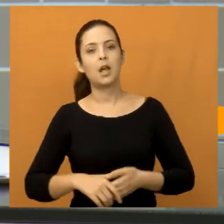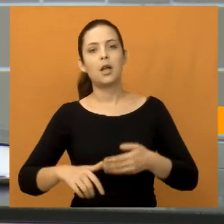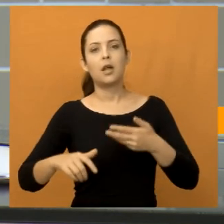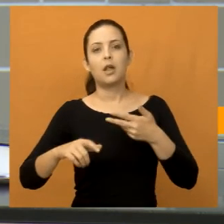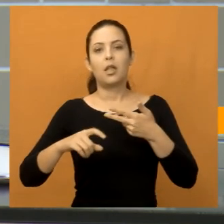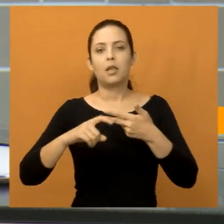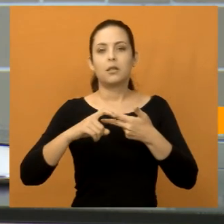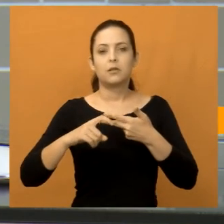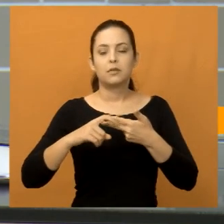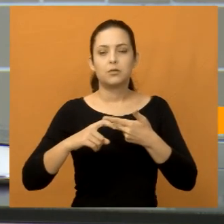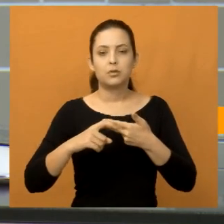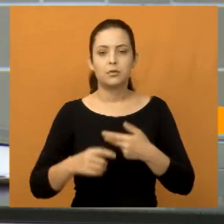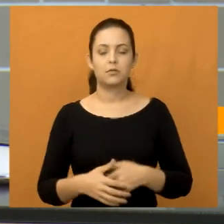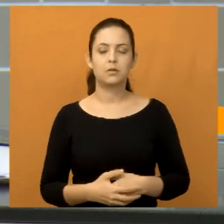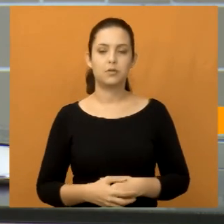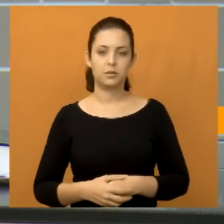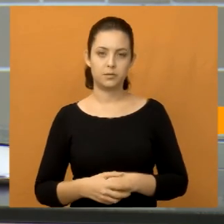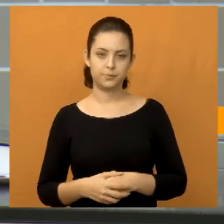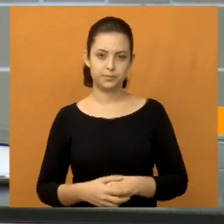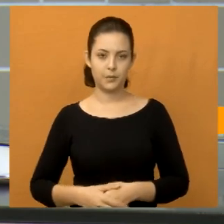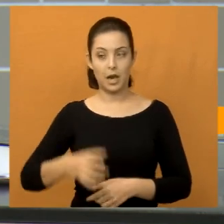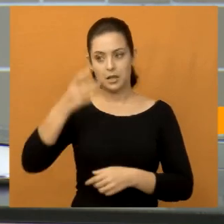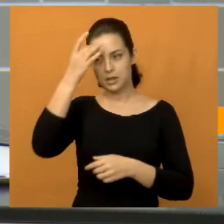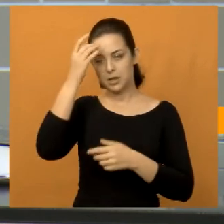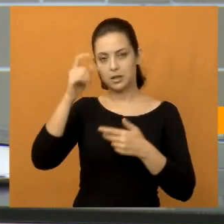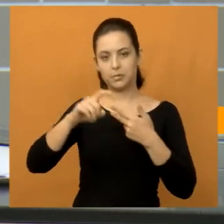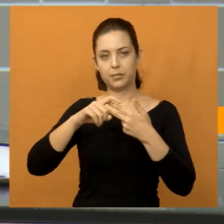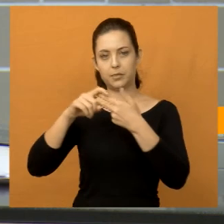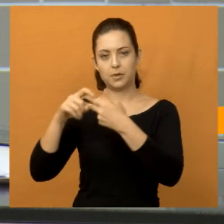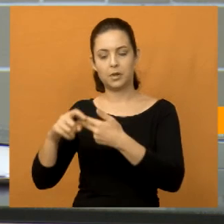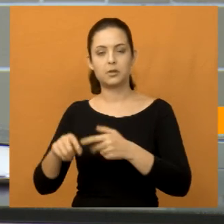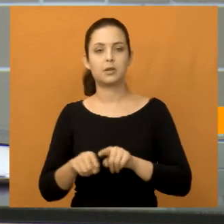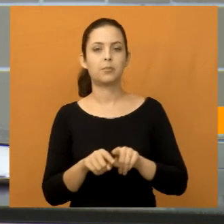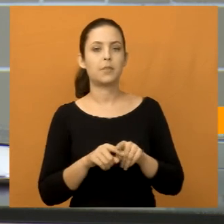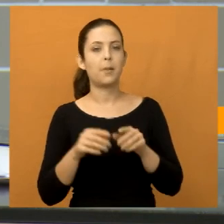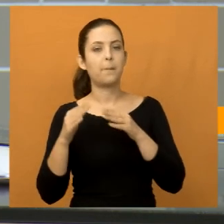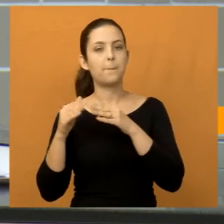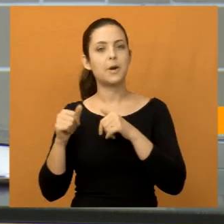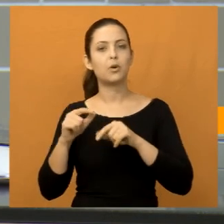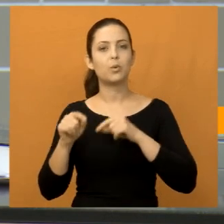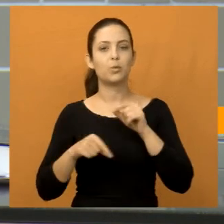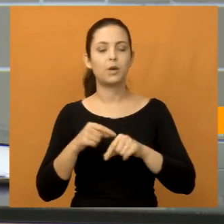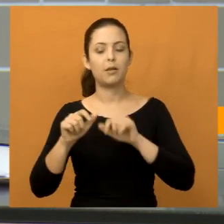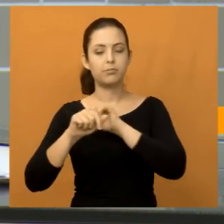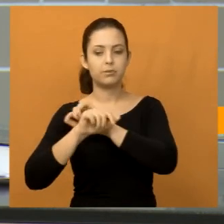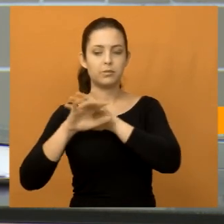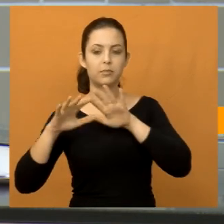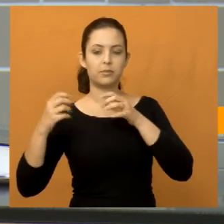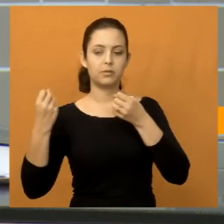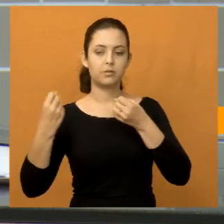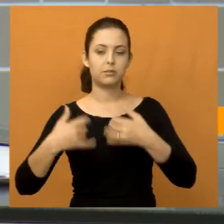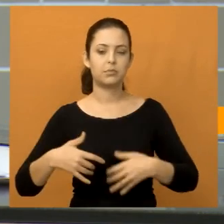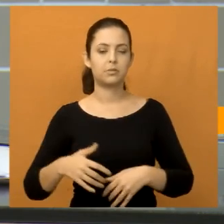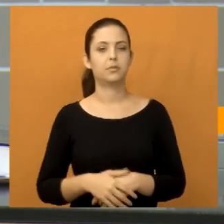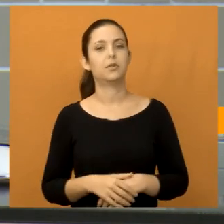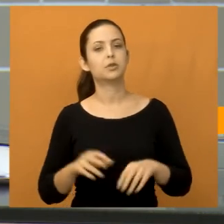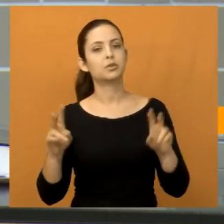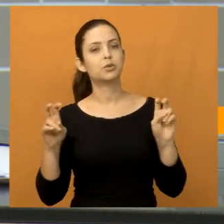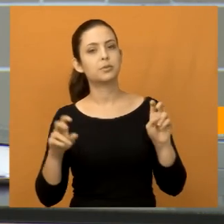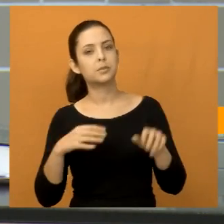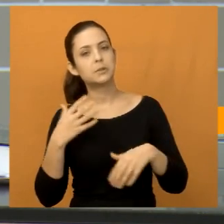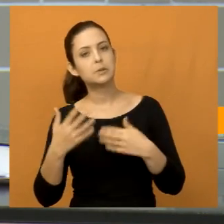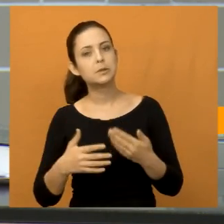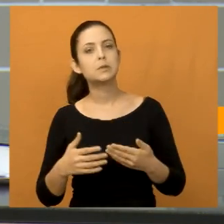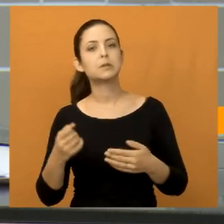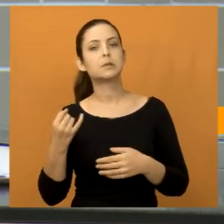Executivo Local para ciência, bem como solicitando esclarecimento acerca de